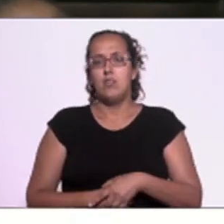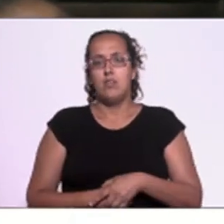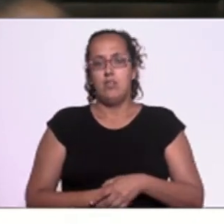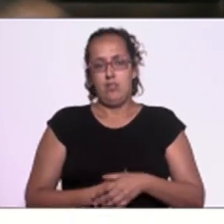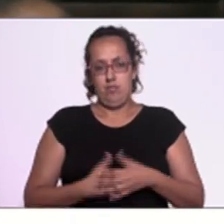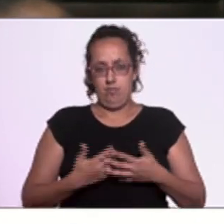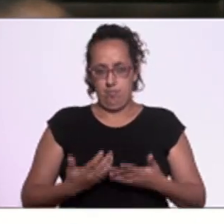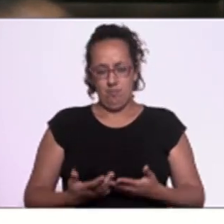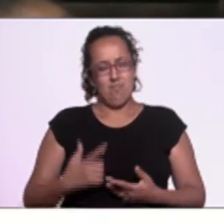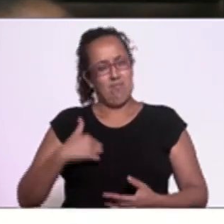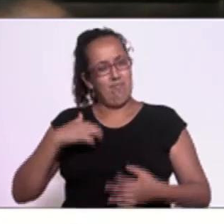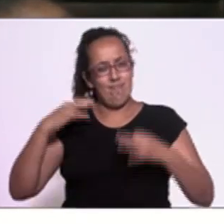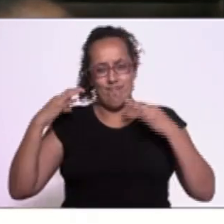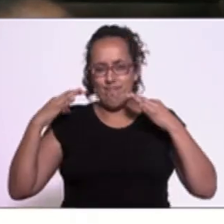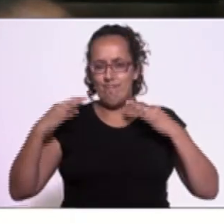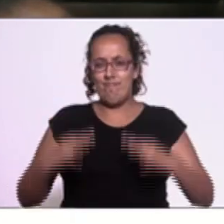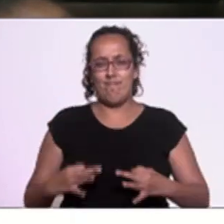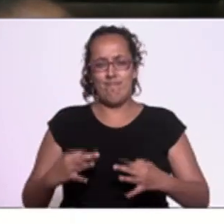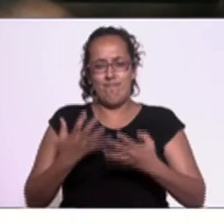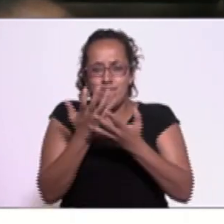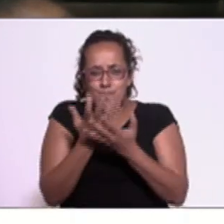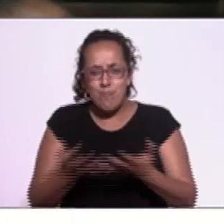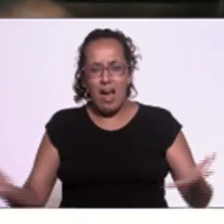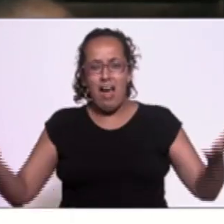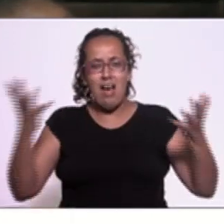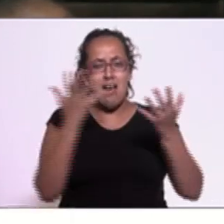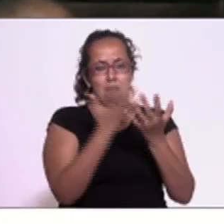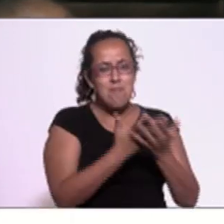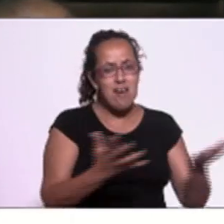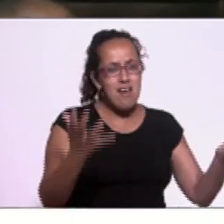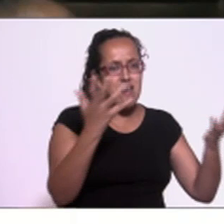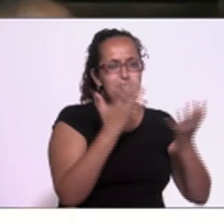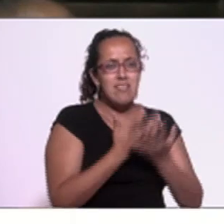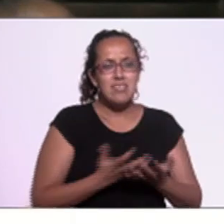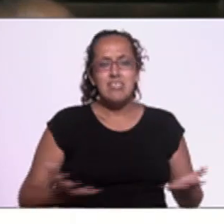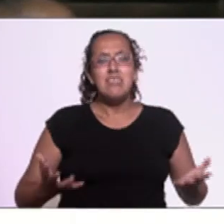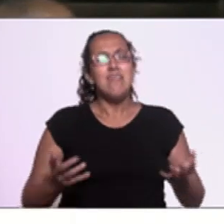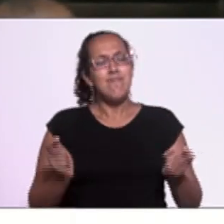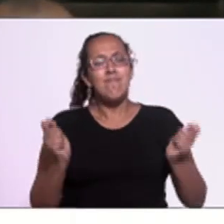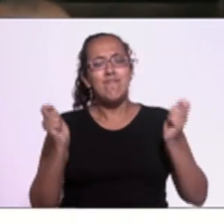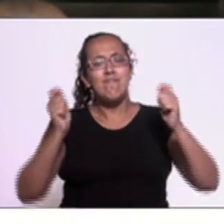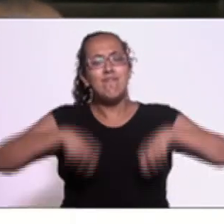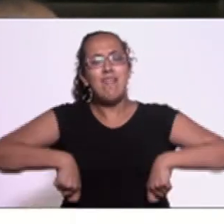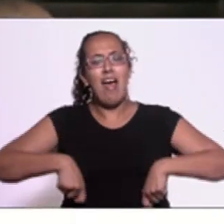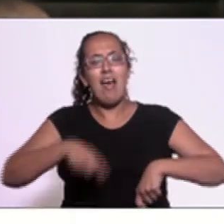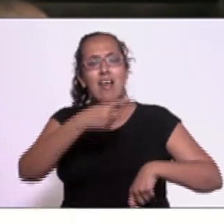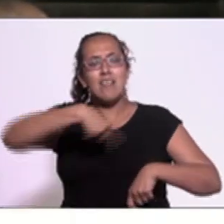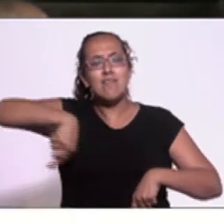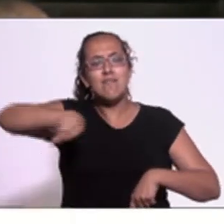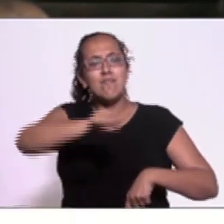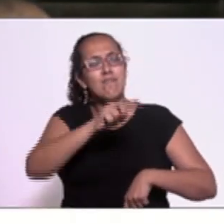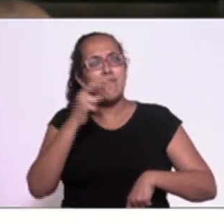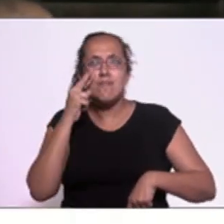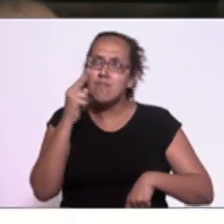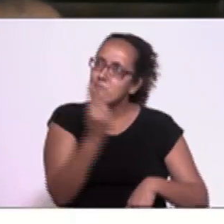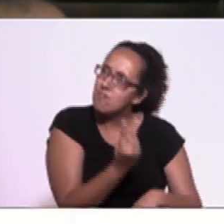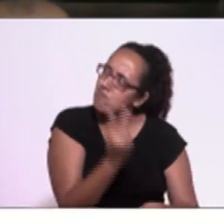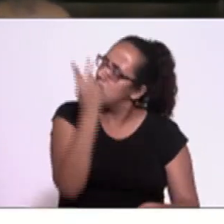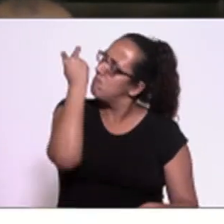Meus amigos, tenho certeza que eventos como esses nos possibilitam olhar para o nosso